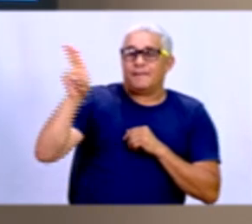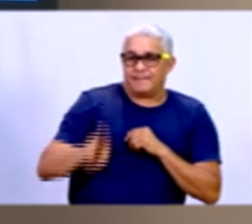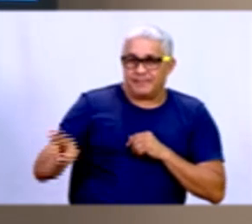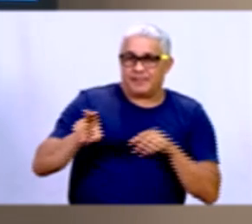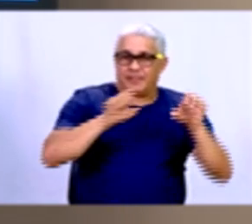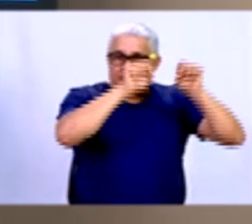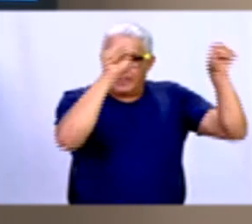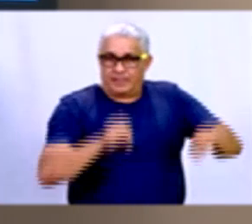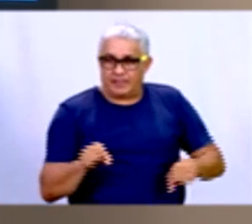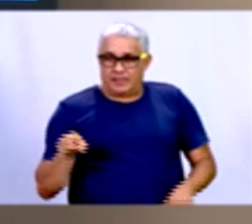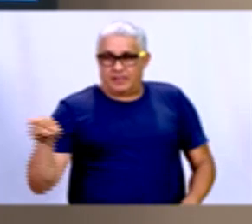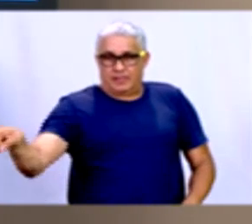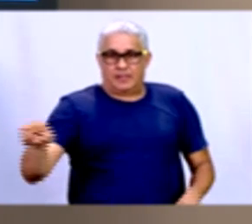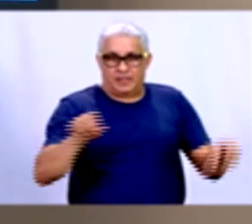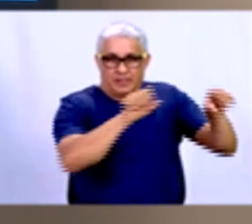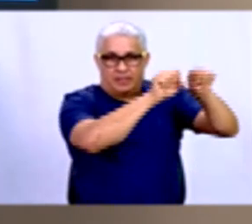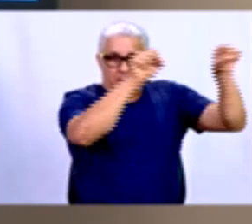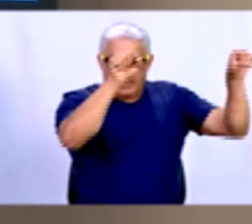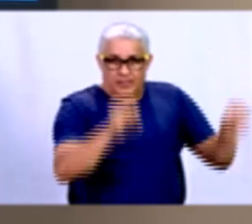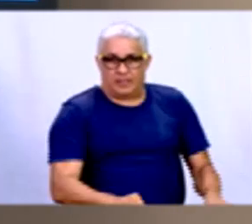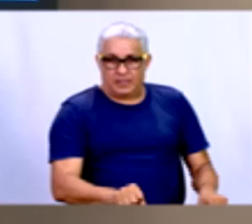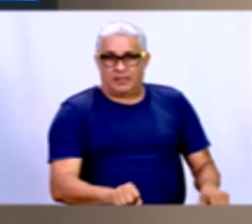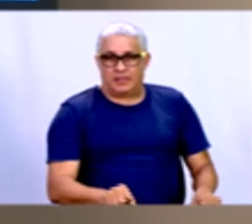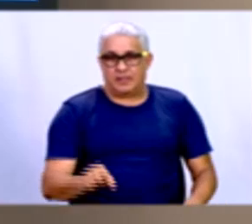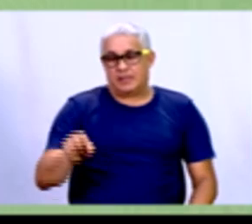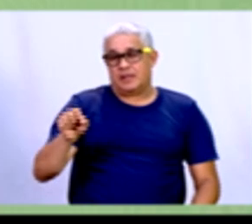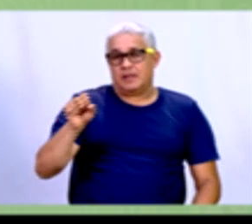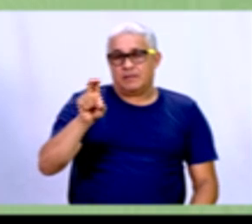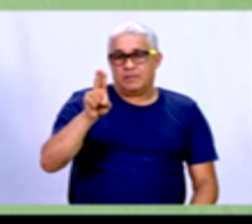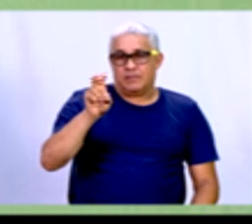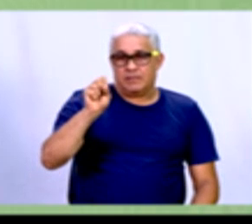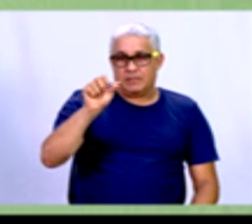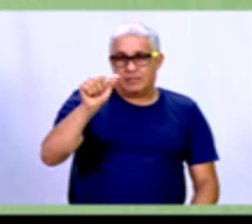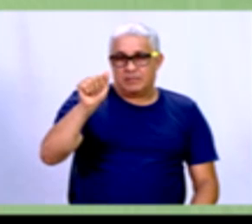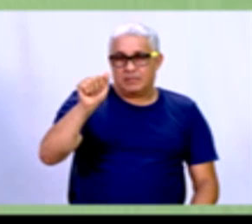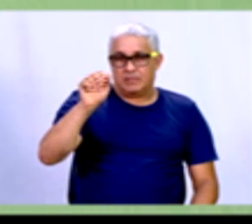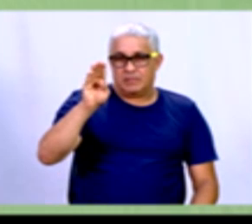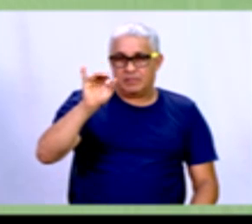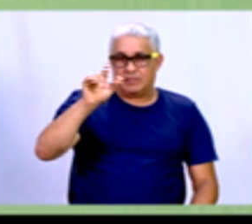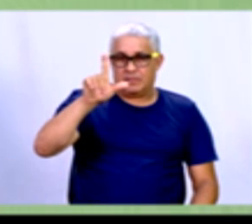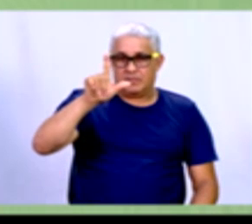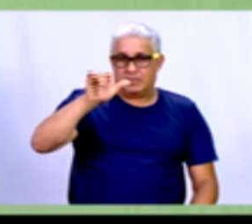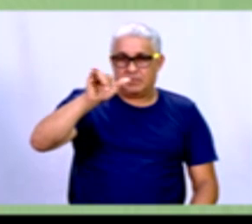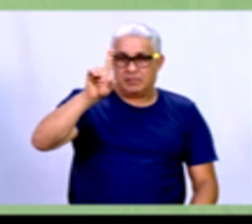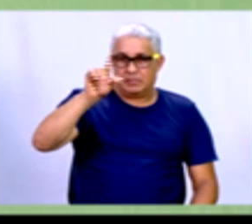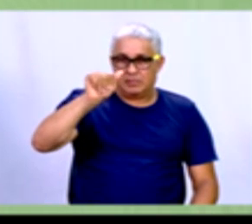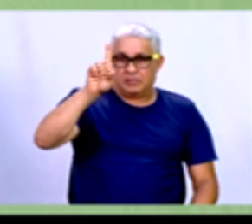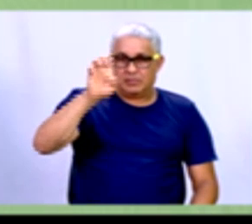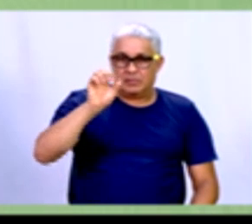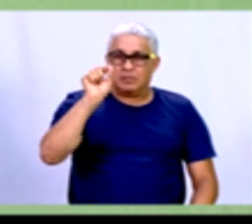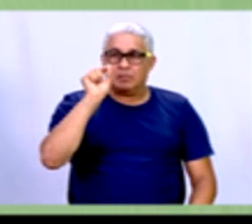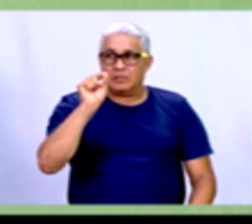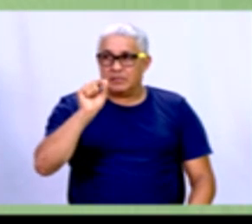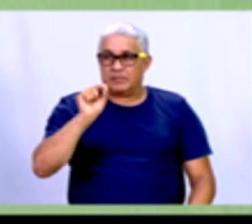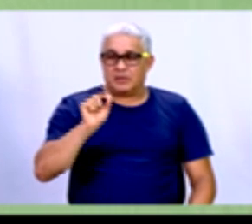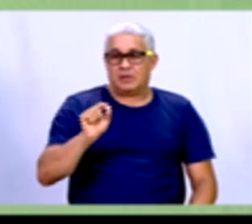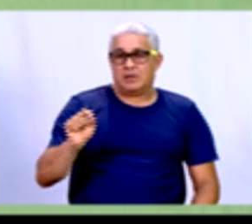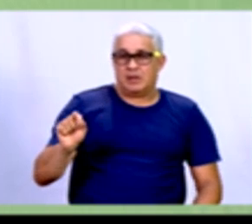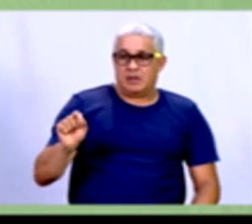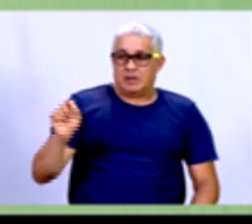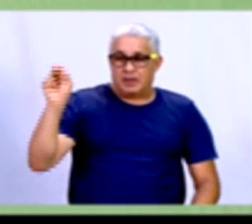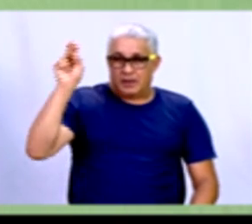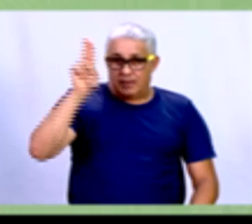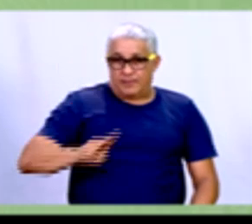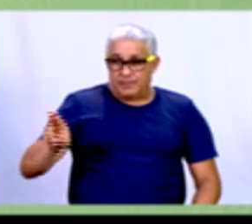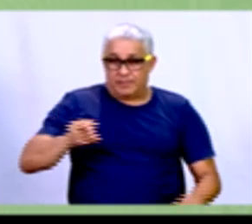sistema. A usabilidade avalia o quê? Ela avalia a utilidade do sistema para o usuário.